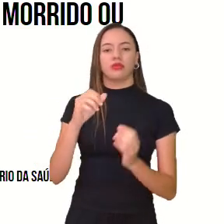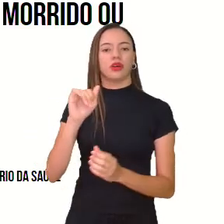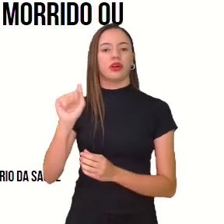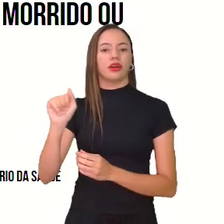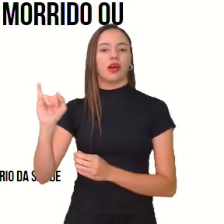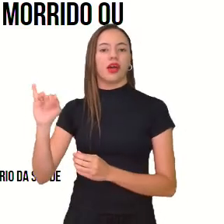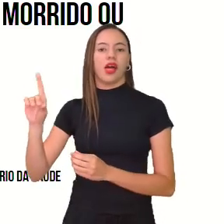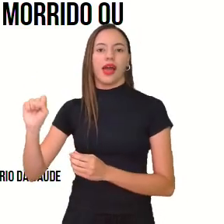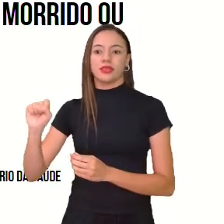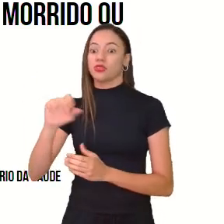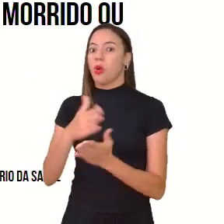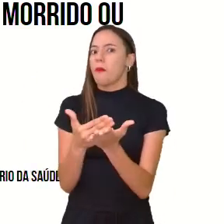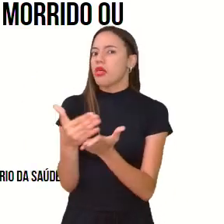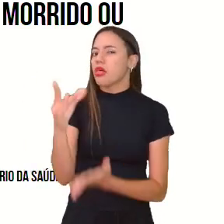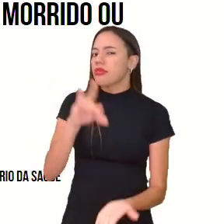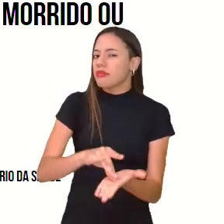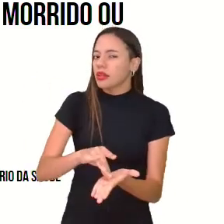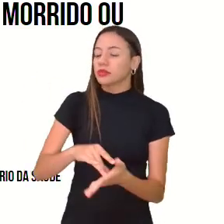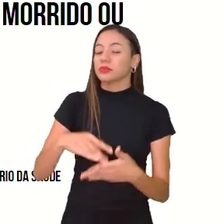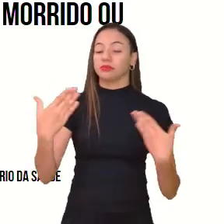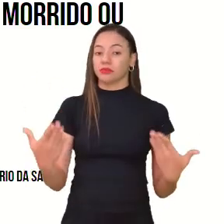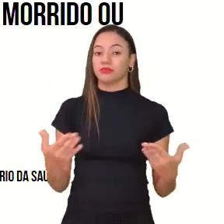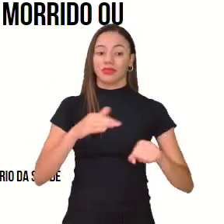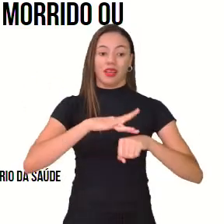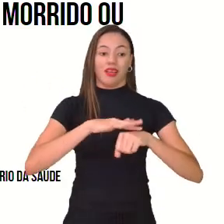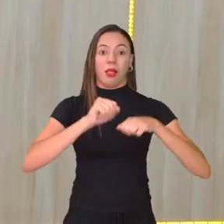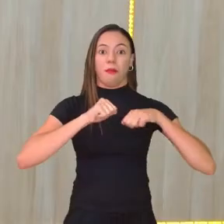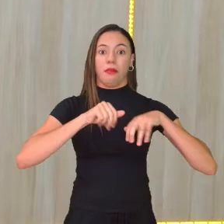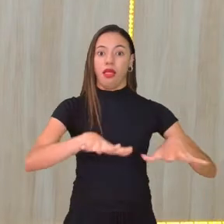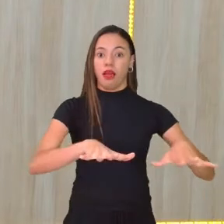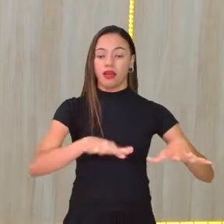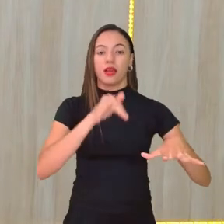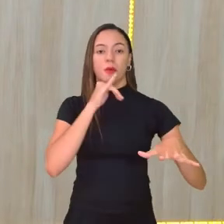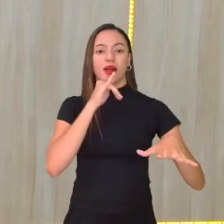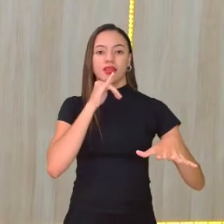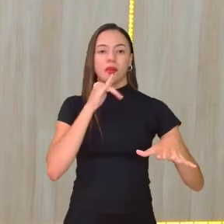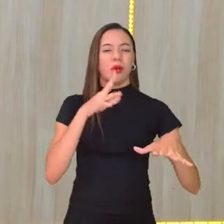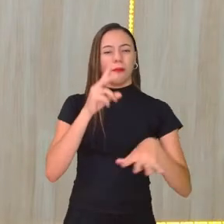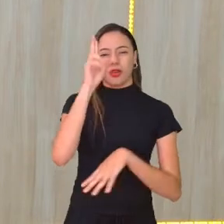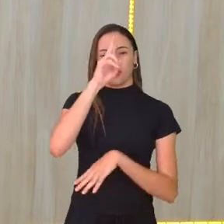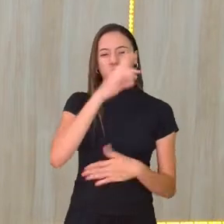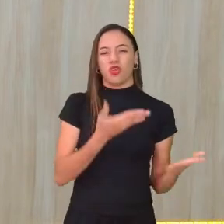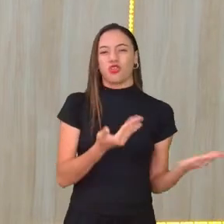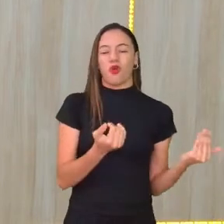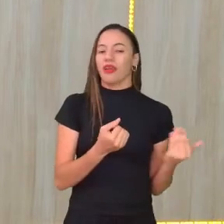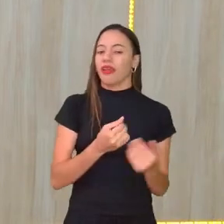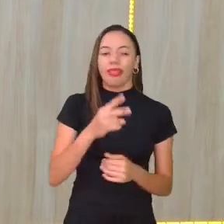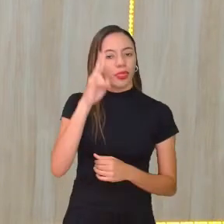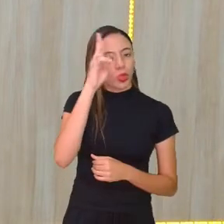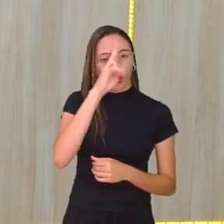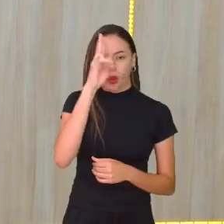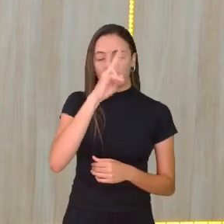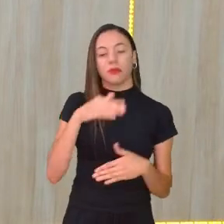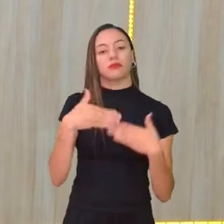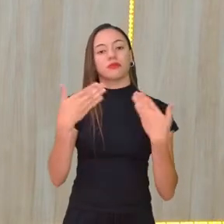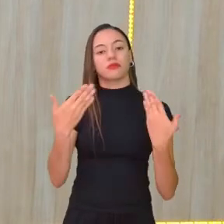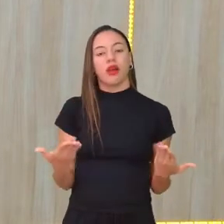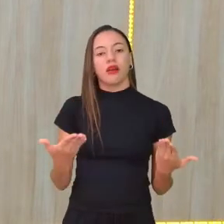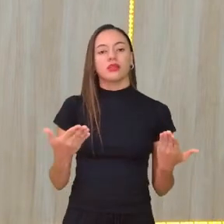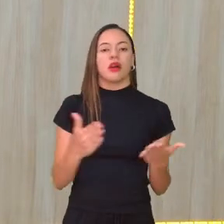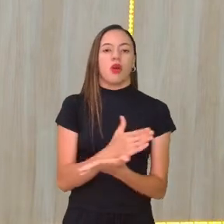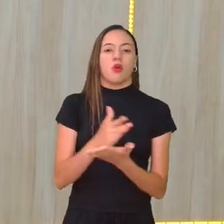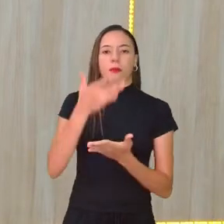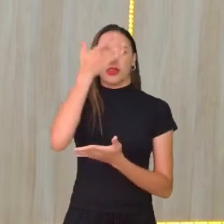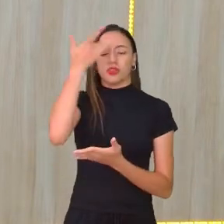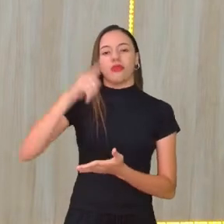pandemia que talvez as pessoas mais jovens hoje em dia não se recordem disso. Mas as pessoas que já têm